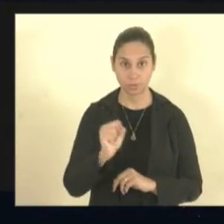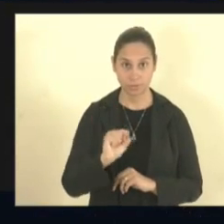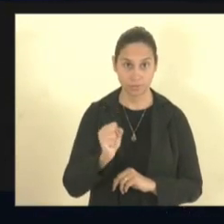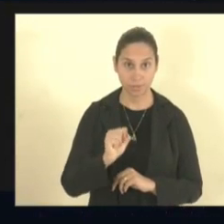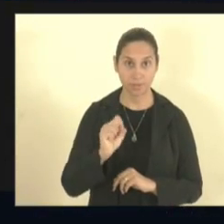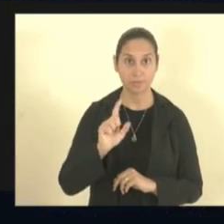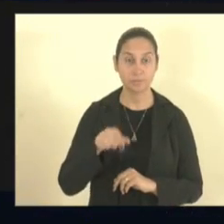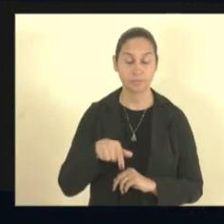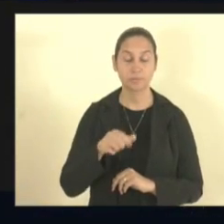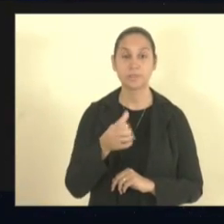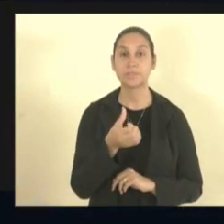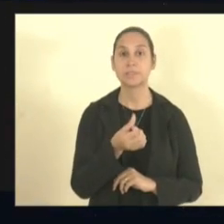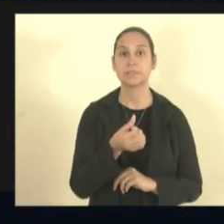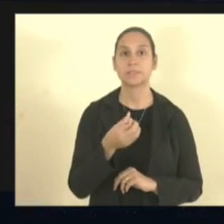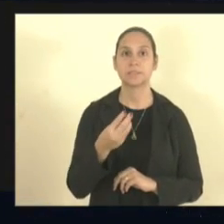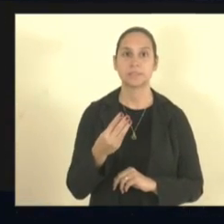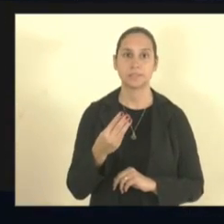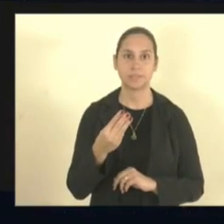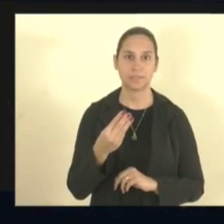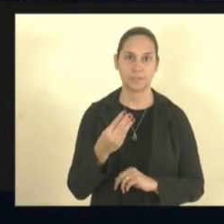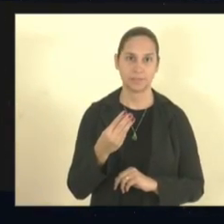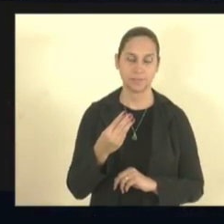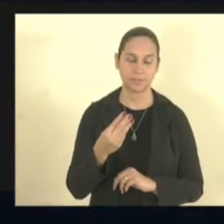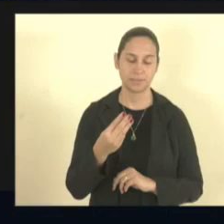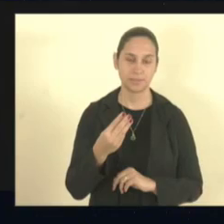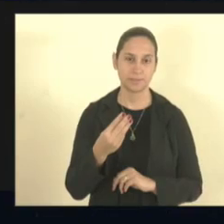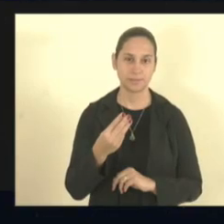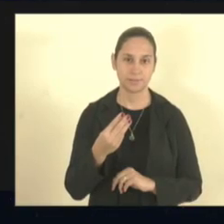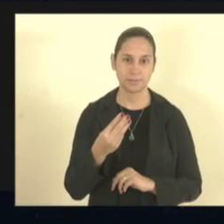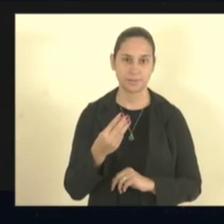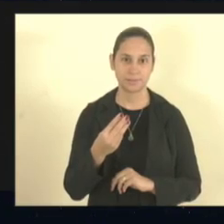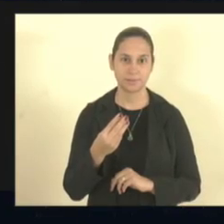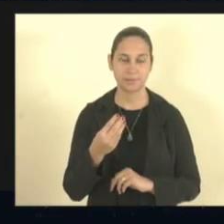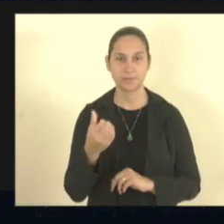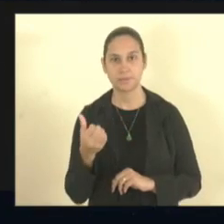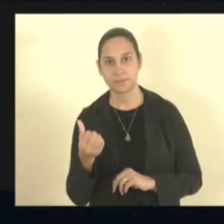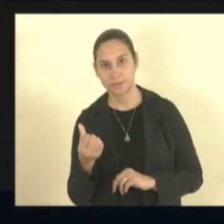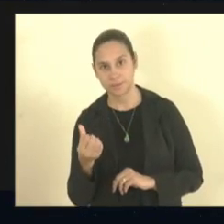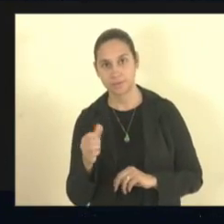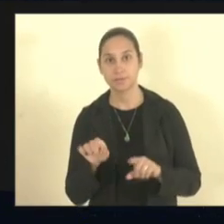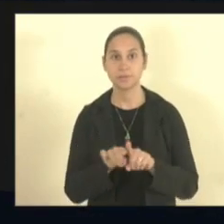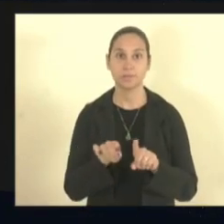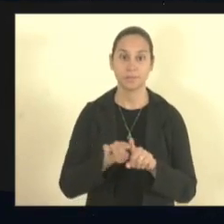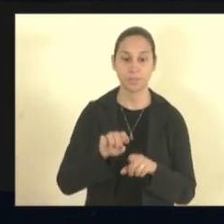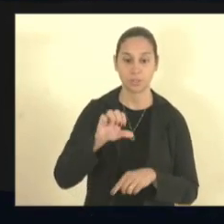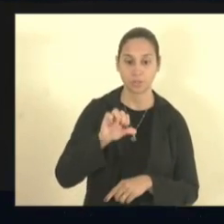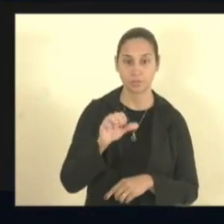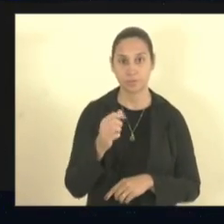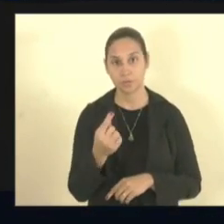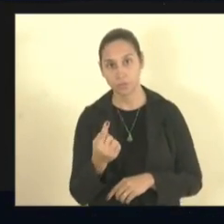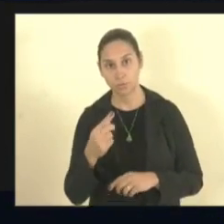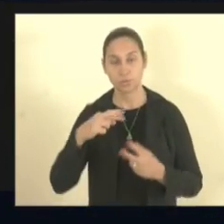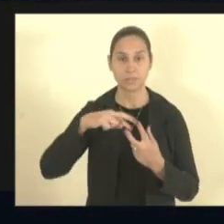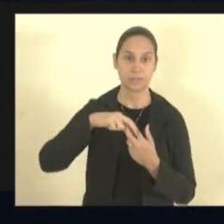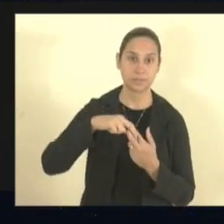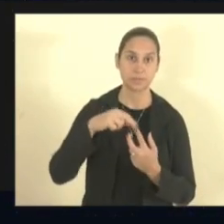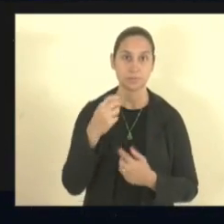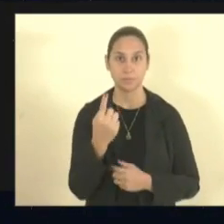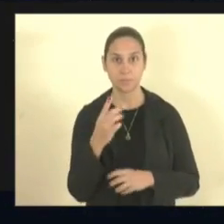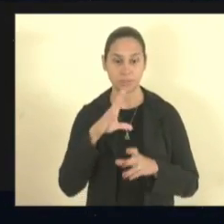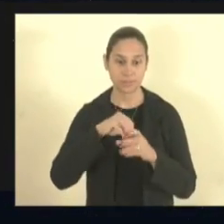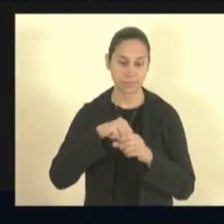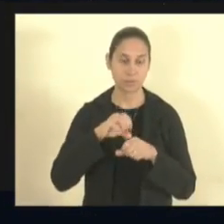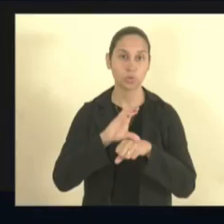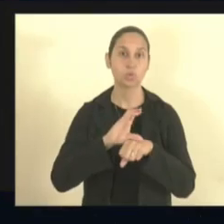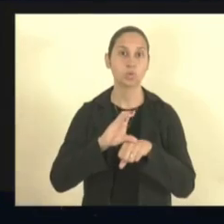aos artigos 63, parágrafo único, inciso 3º e 6º, e artigo 91, inciso 1º da